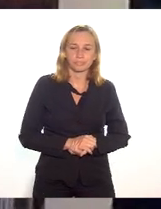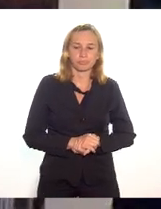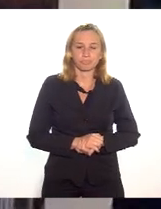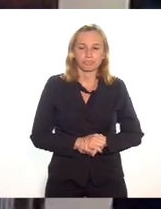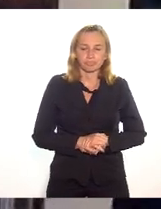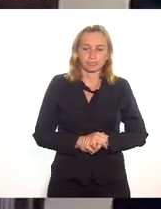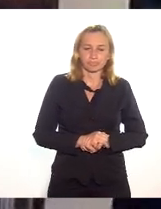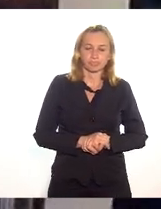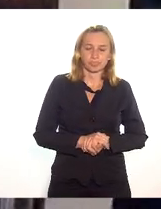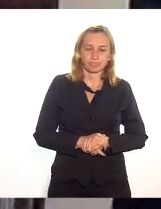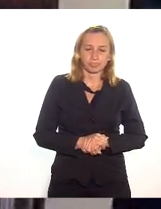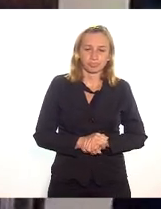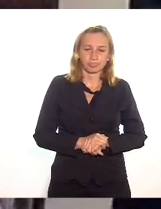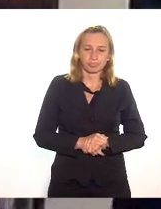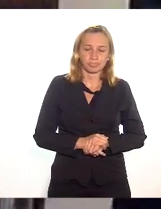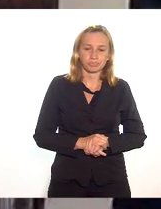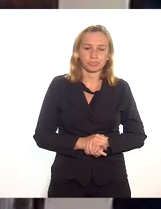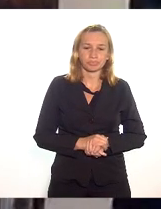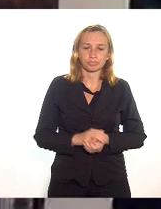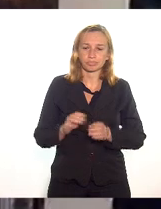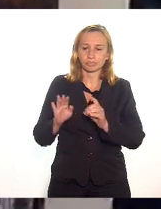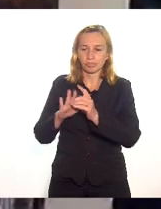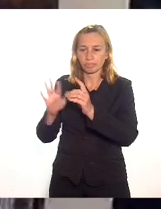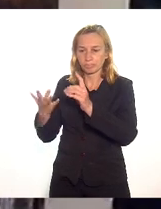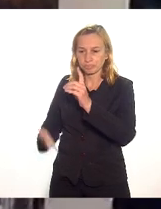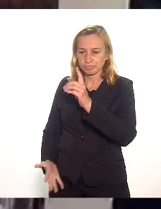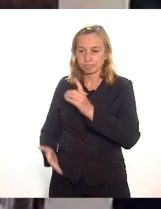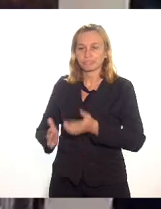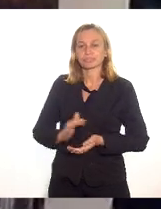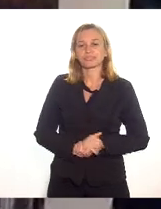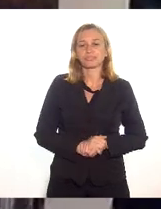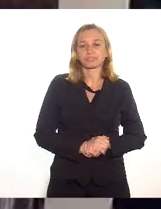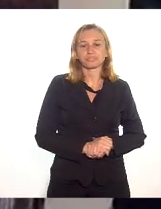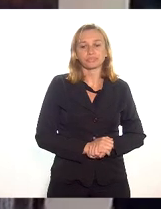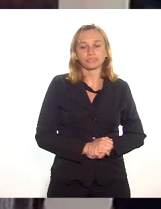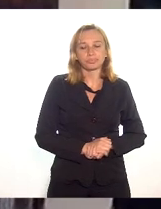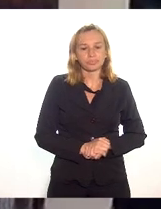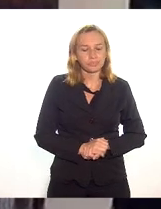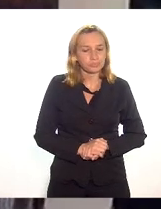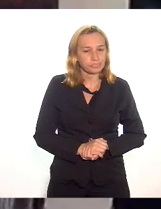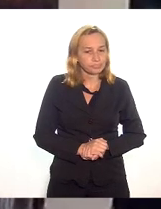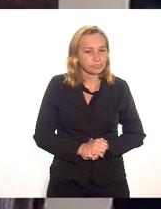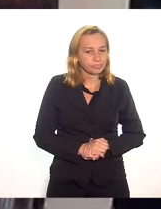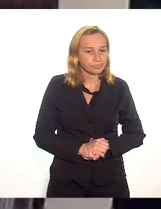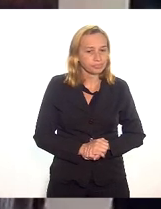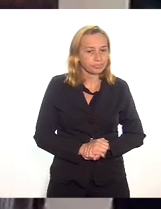para render minhas homenagens à luta